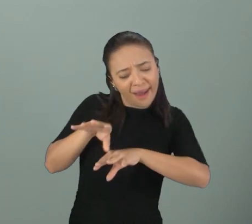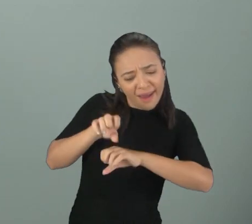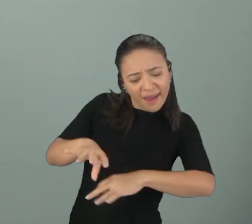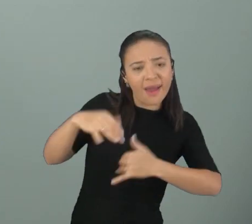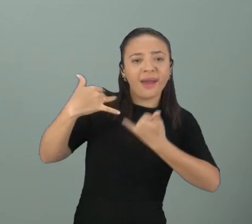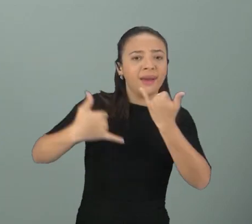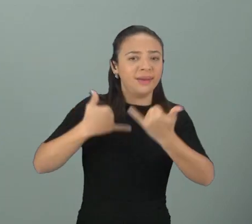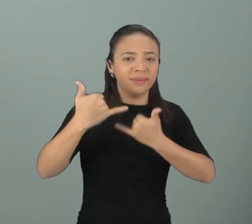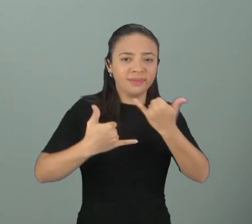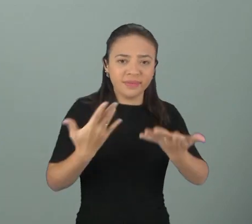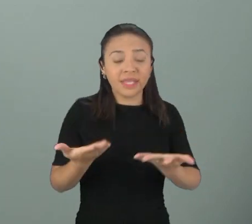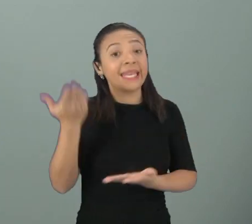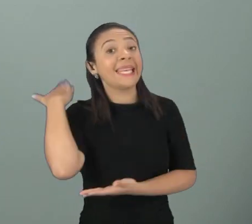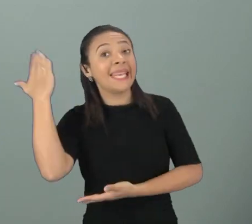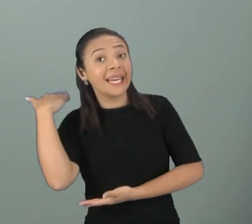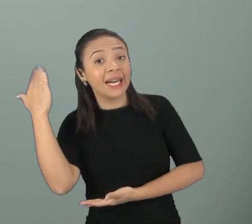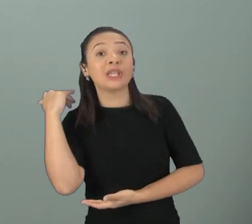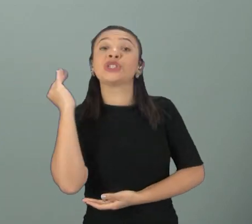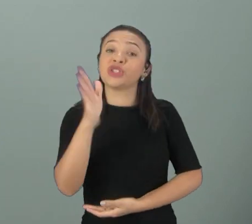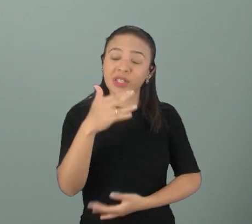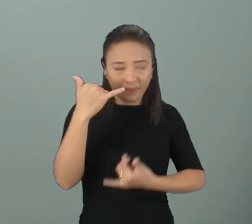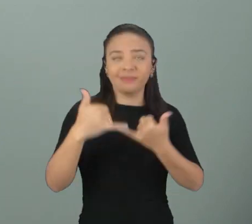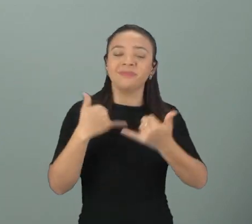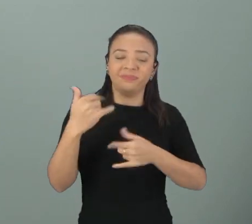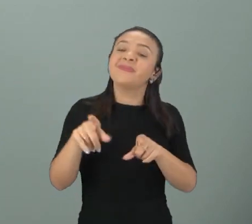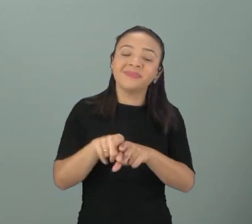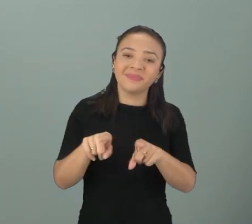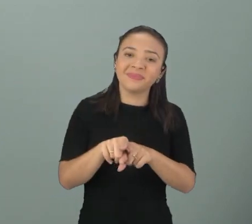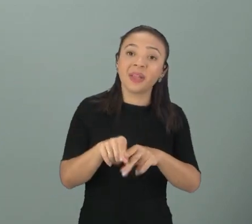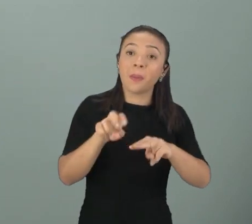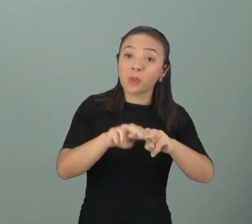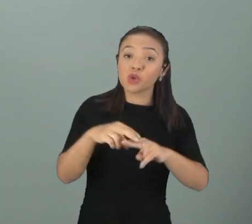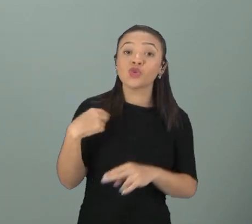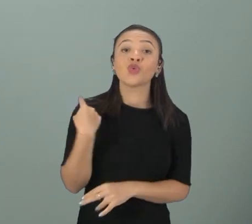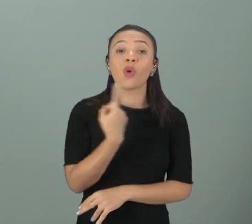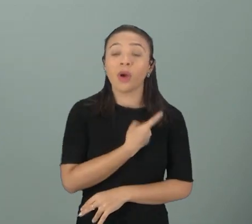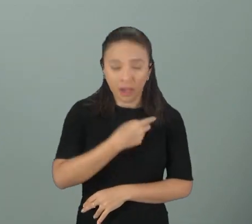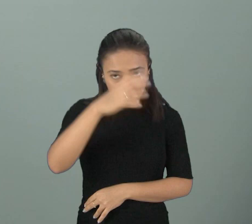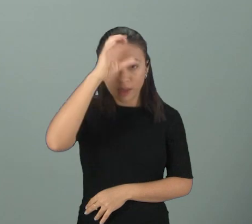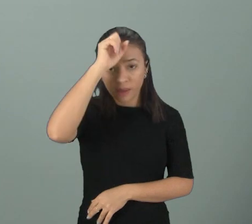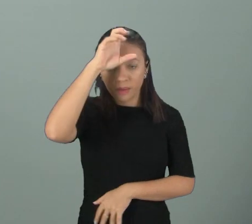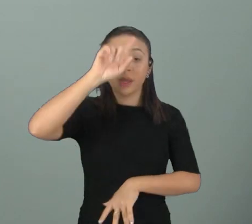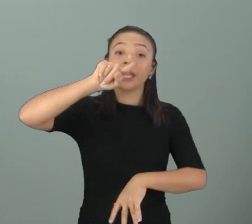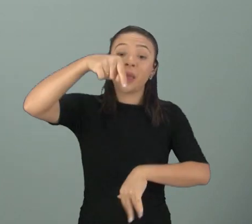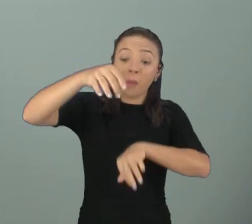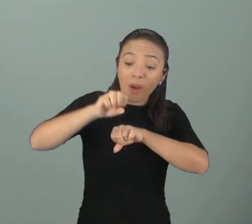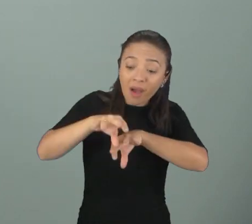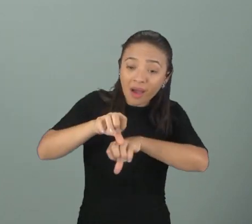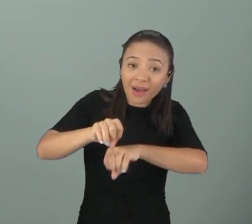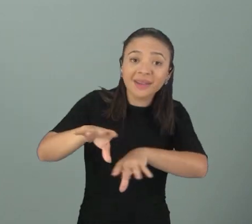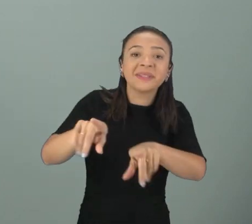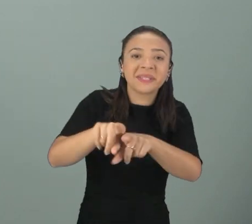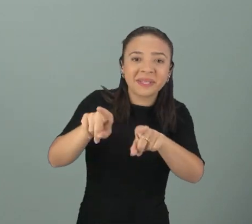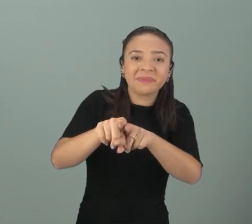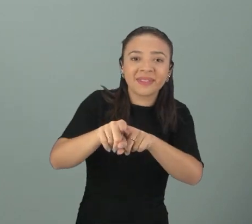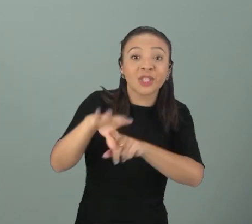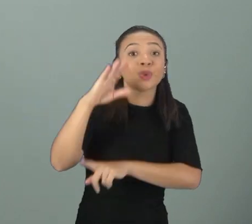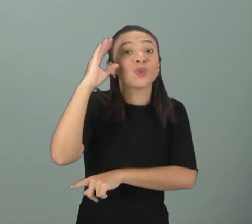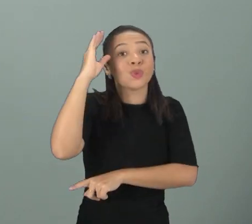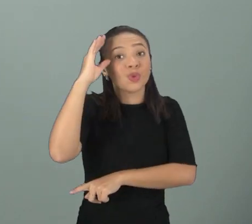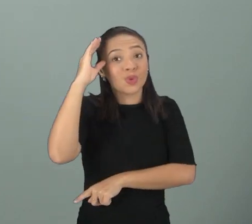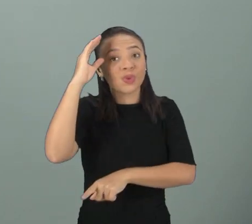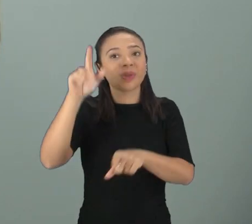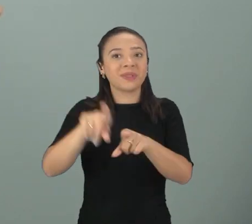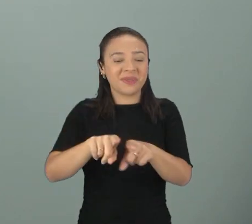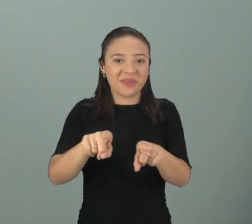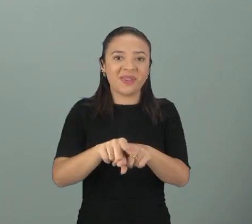brincadeiras que os pais e avós deles nos ensinaram. E é assim que a gente vai propagando essas brincadeiras, essas culturas, e a gente